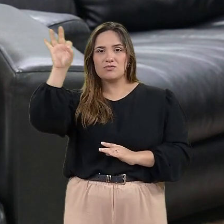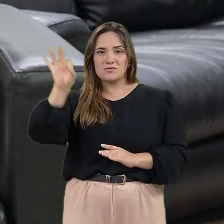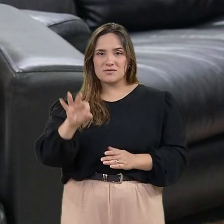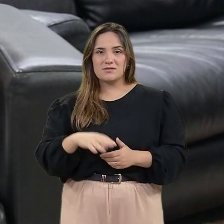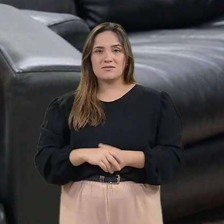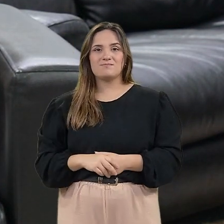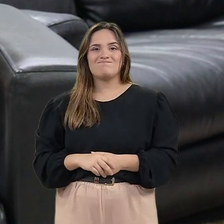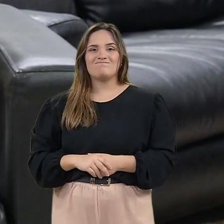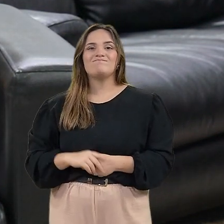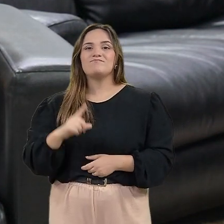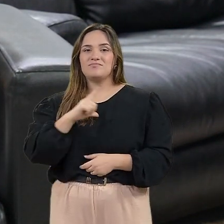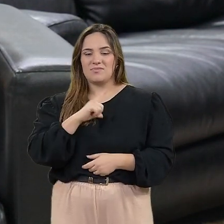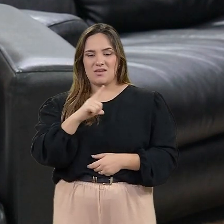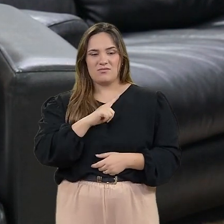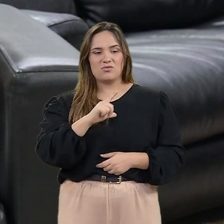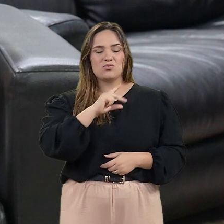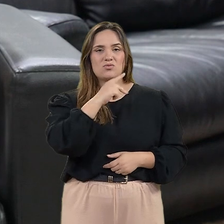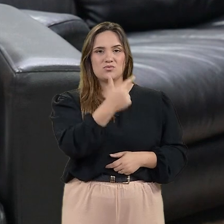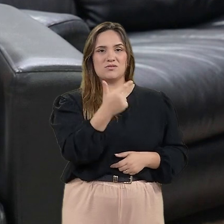totalizando